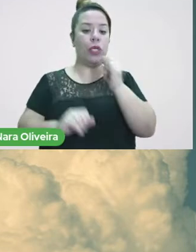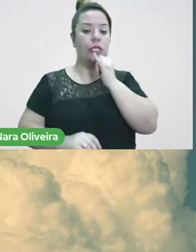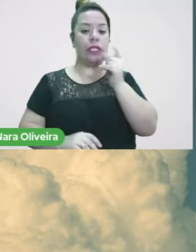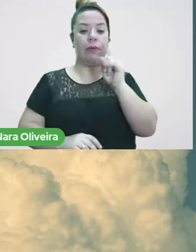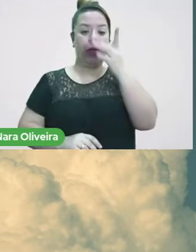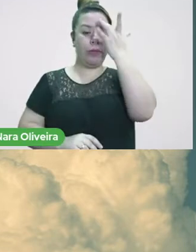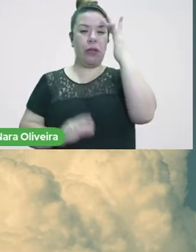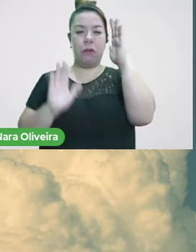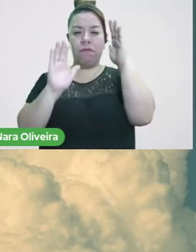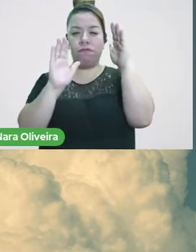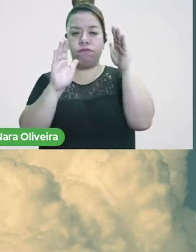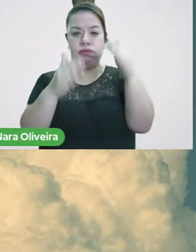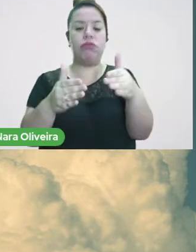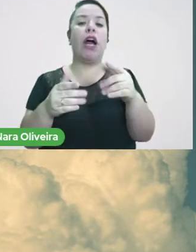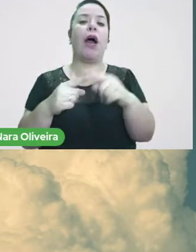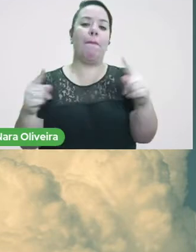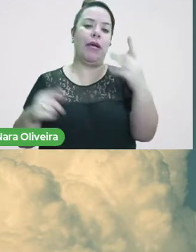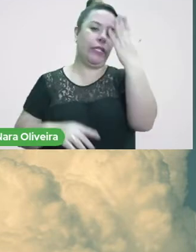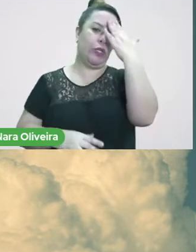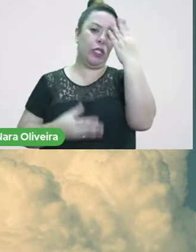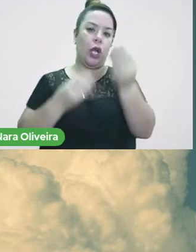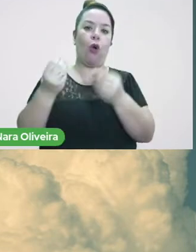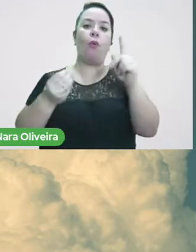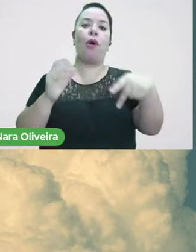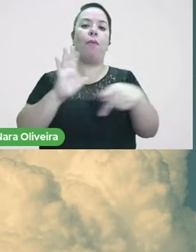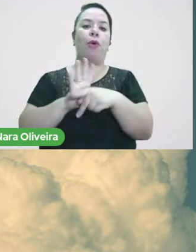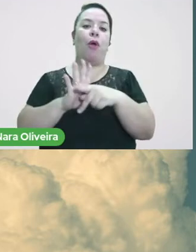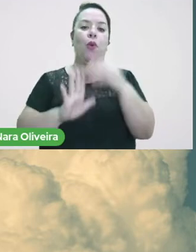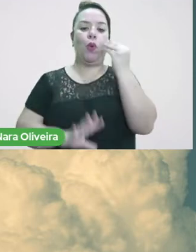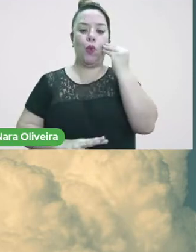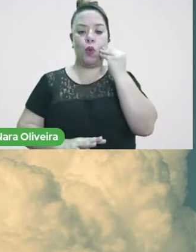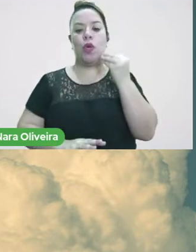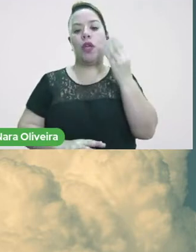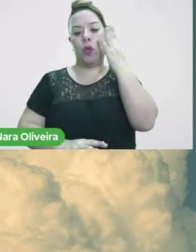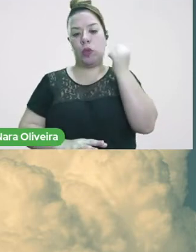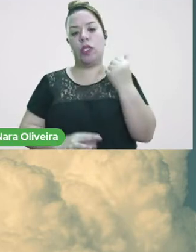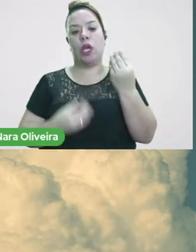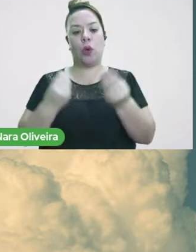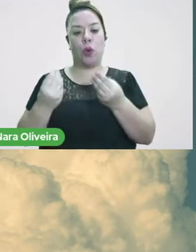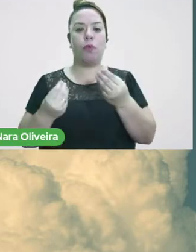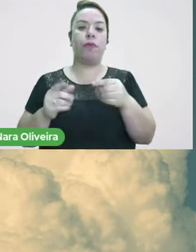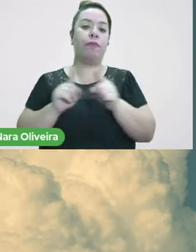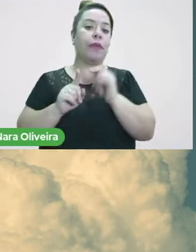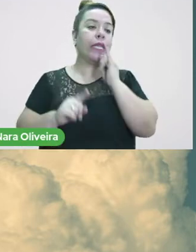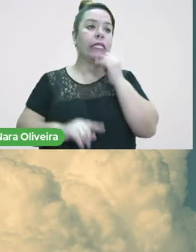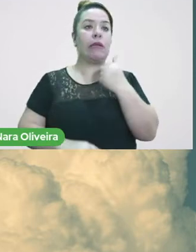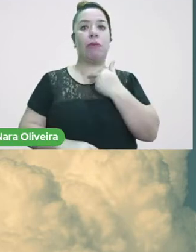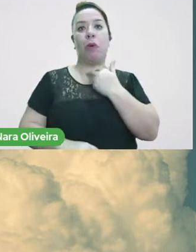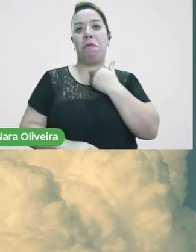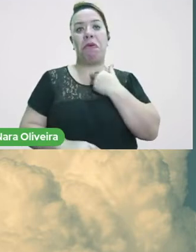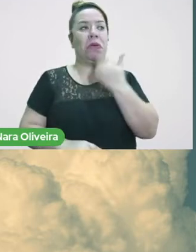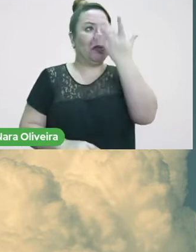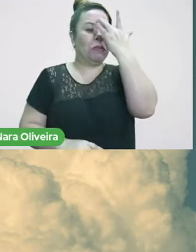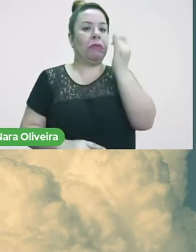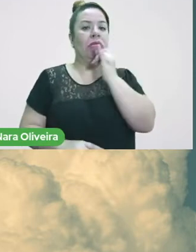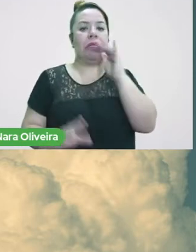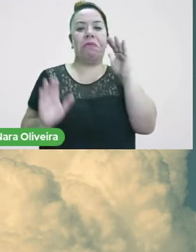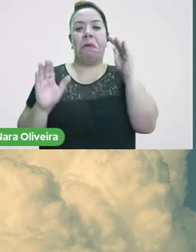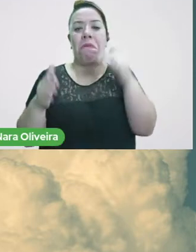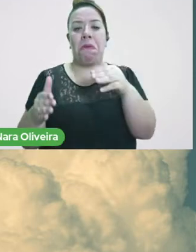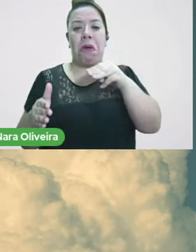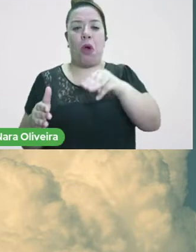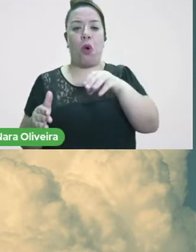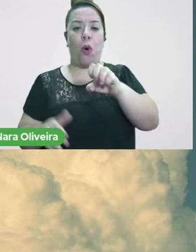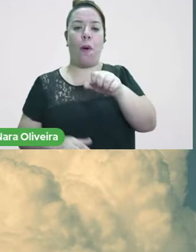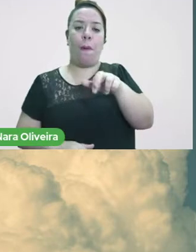de testes, mas eu sei o que é uma cobertura de testes. Eu posso não saber especificamente como fazer um merge